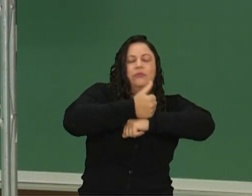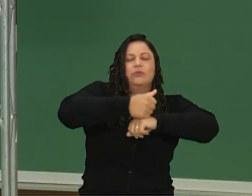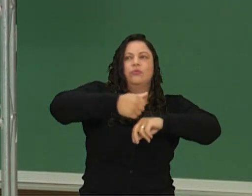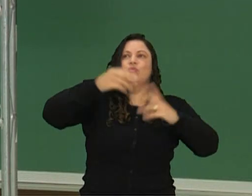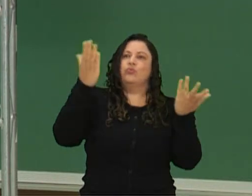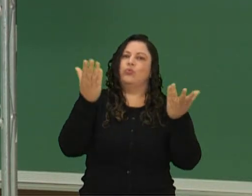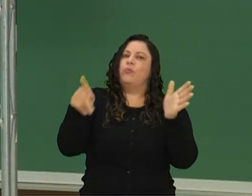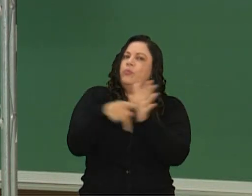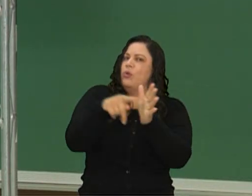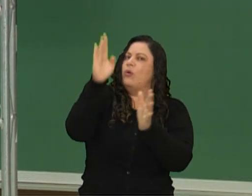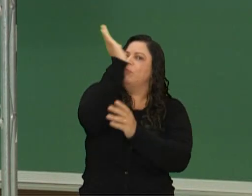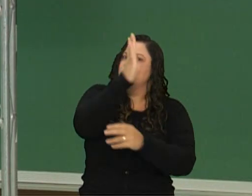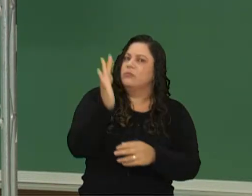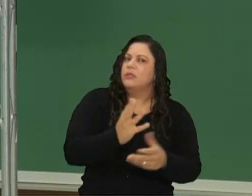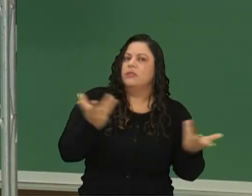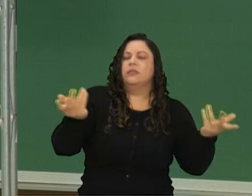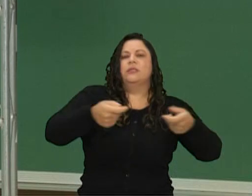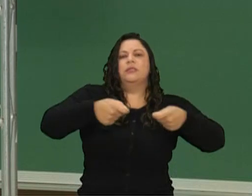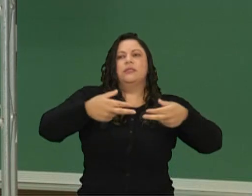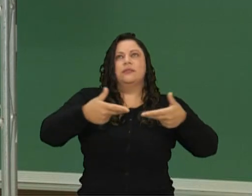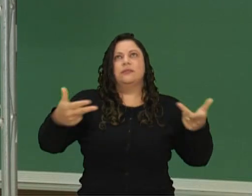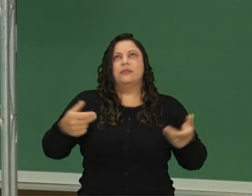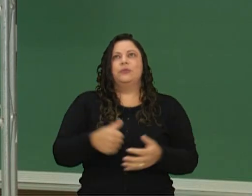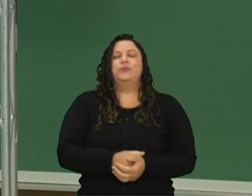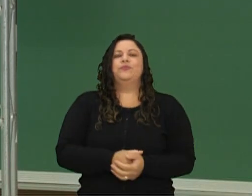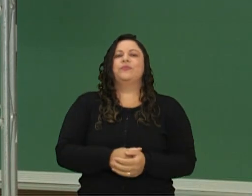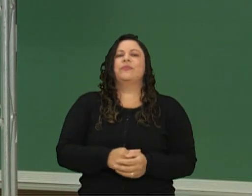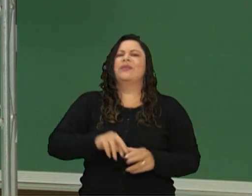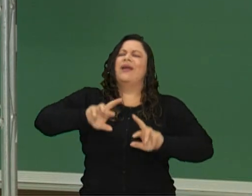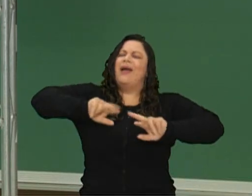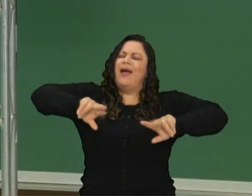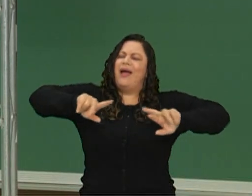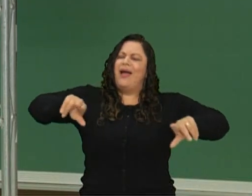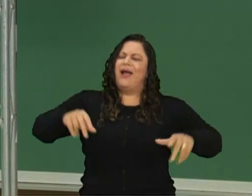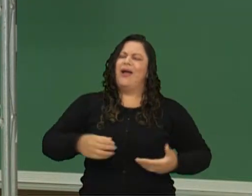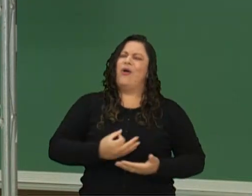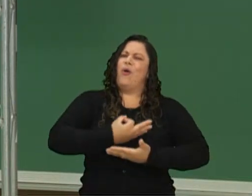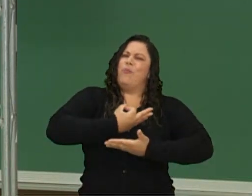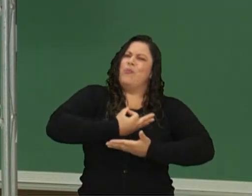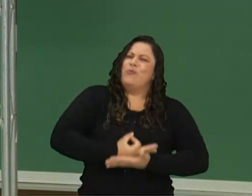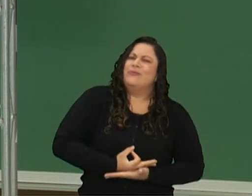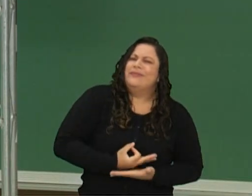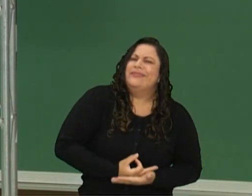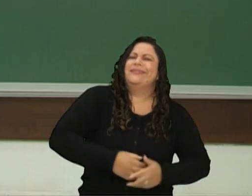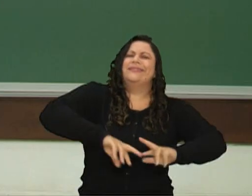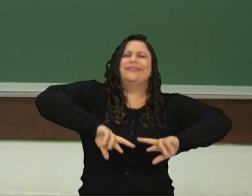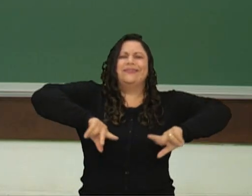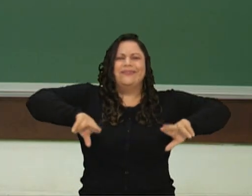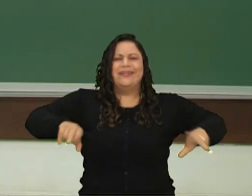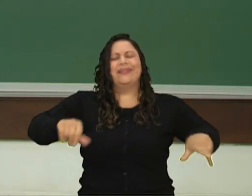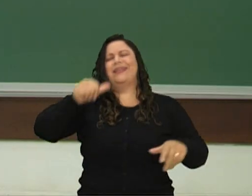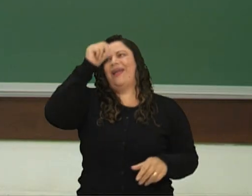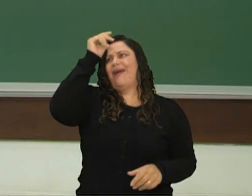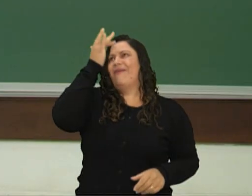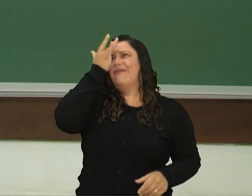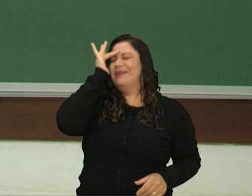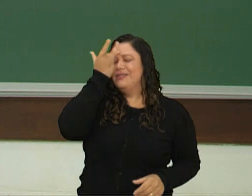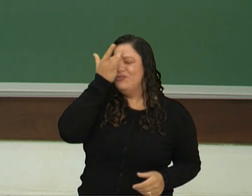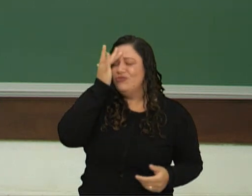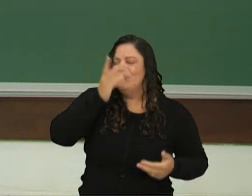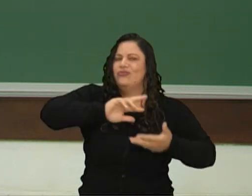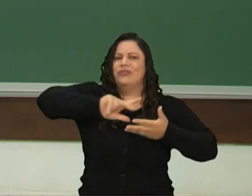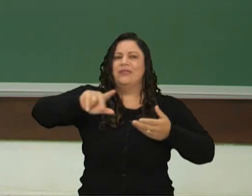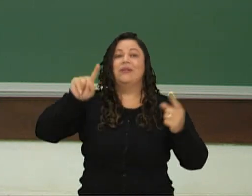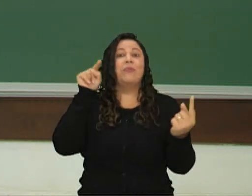inclusive orientais, budistas, indianos. Mas vamos falar de uma coisa bem típica do